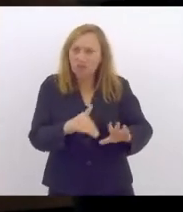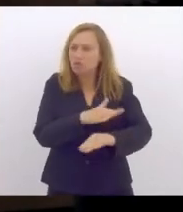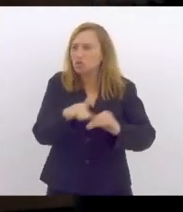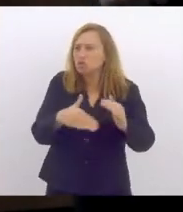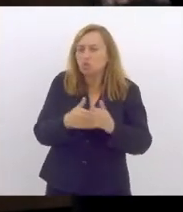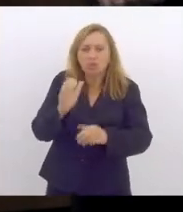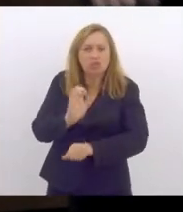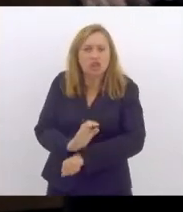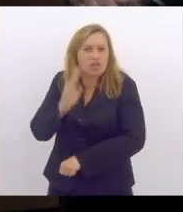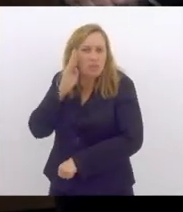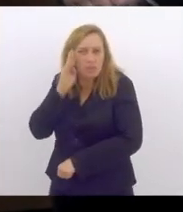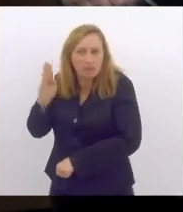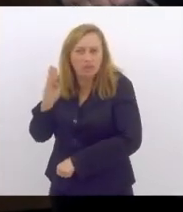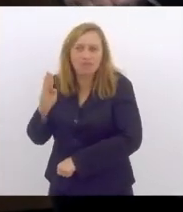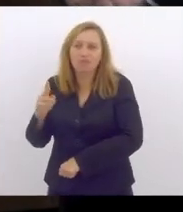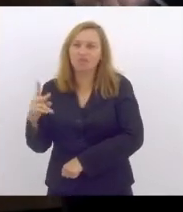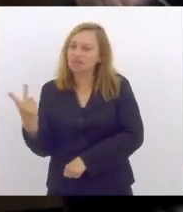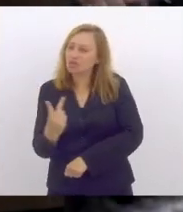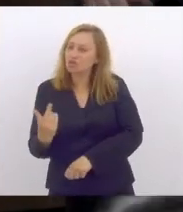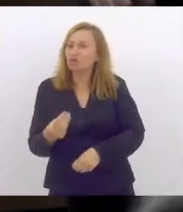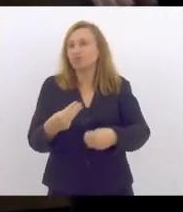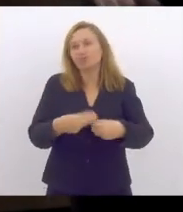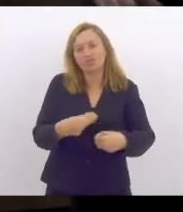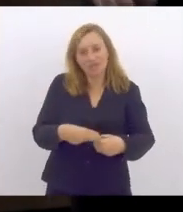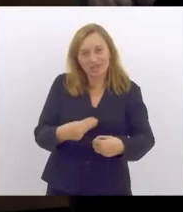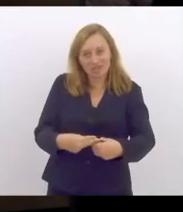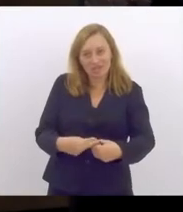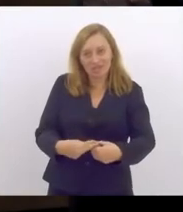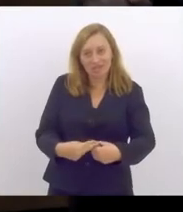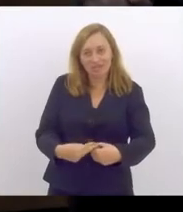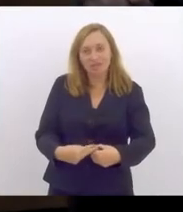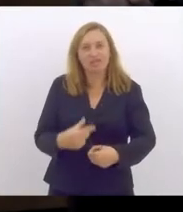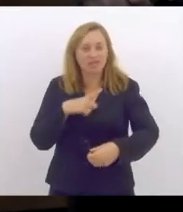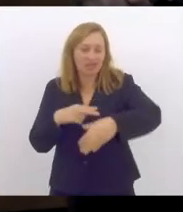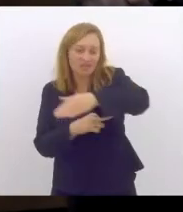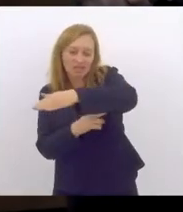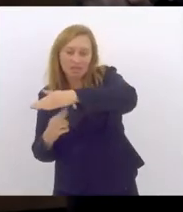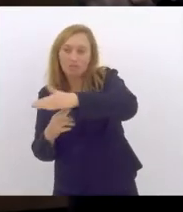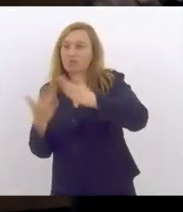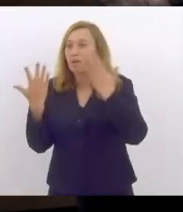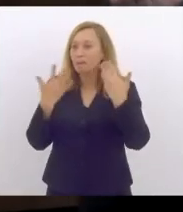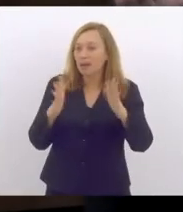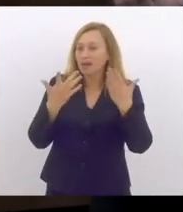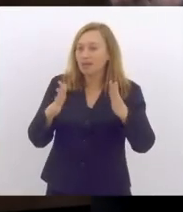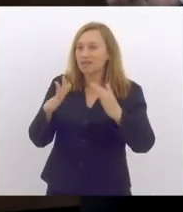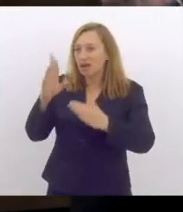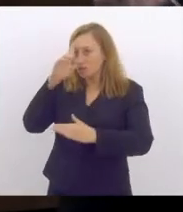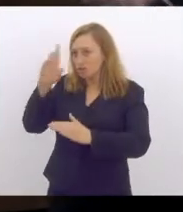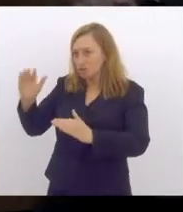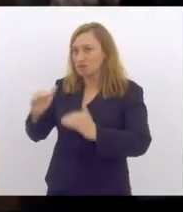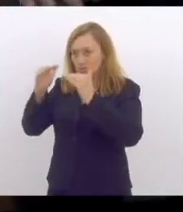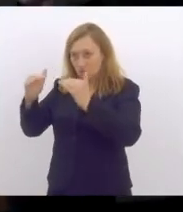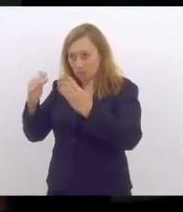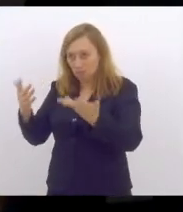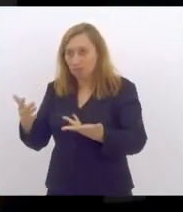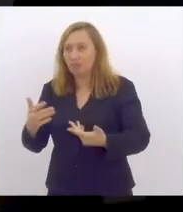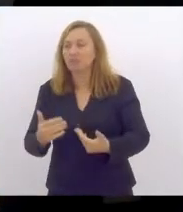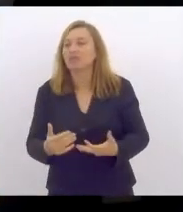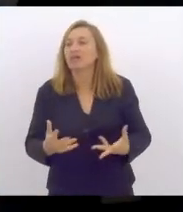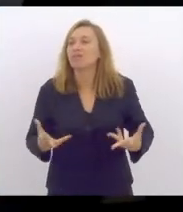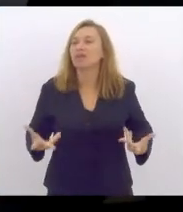estado, principalmente nessa região onde está situada essa ponte. Quero parabenizar a Vossa Excelência pela